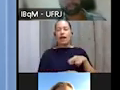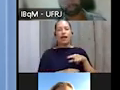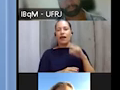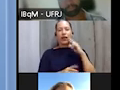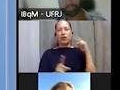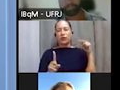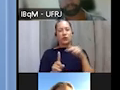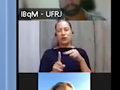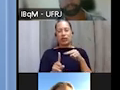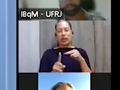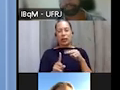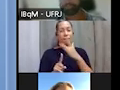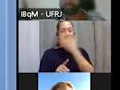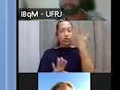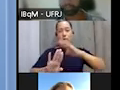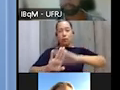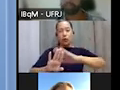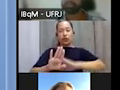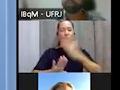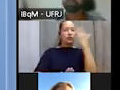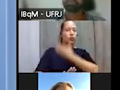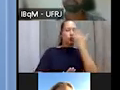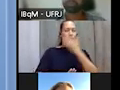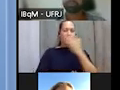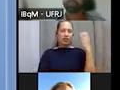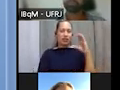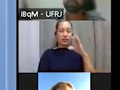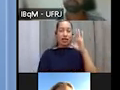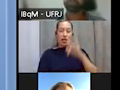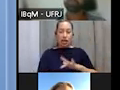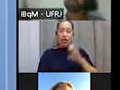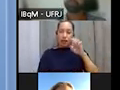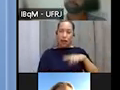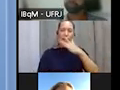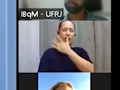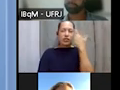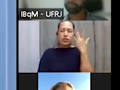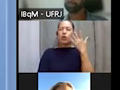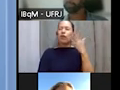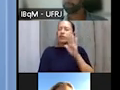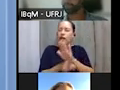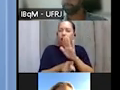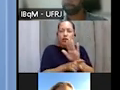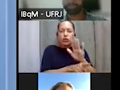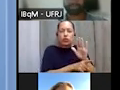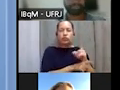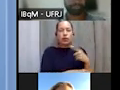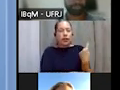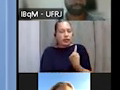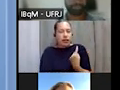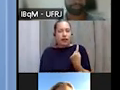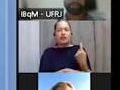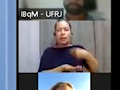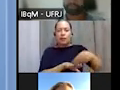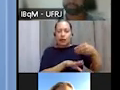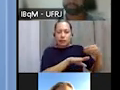invisíveis da ciência, que são todas essas pessoas que tanto contribuem, no nosso caso, para a paleontologia, mas também em